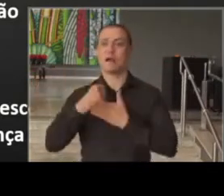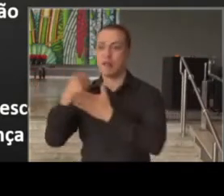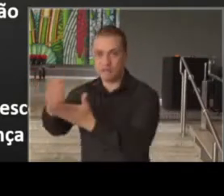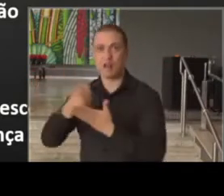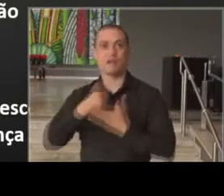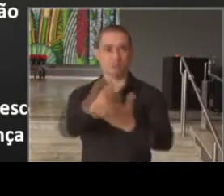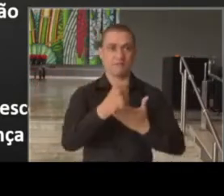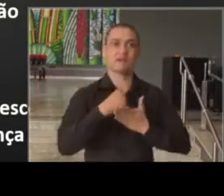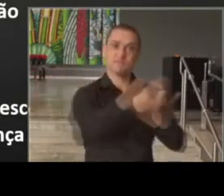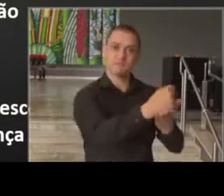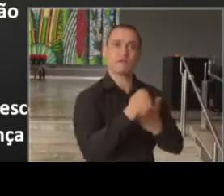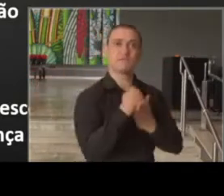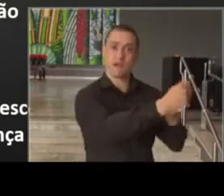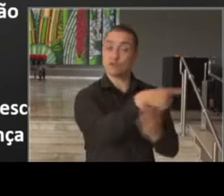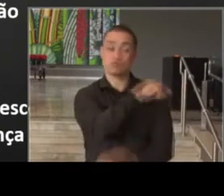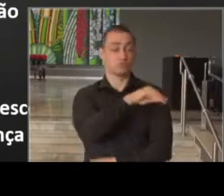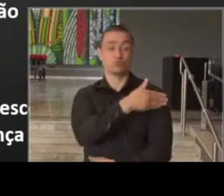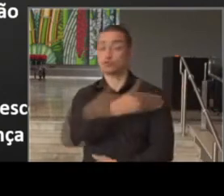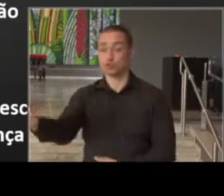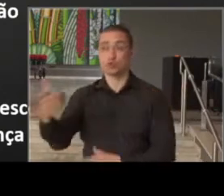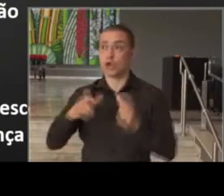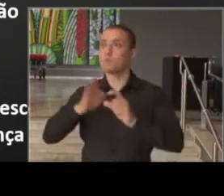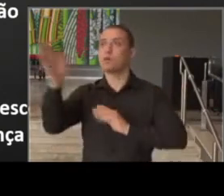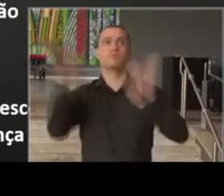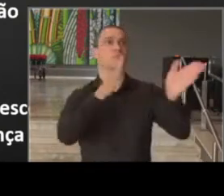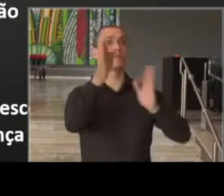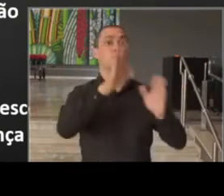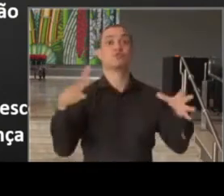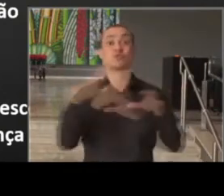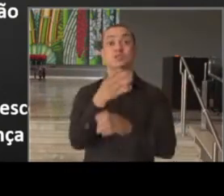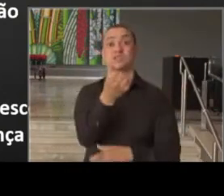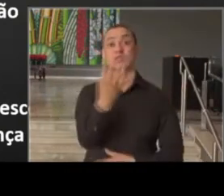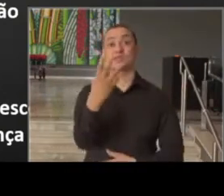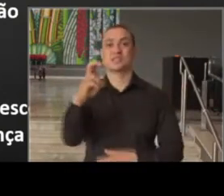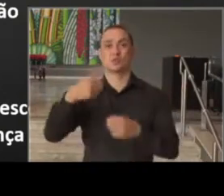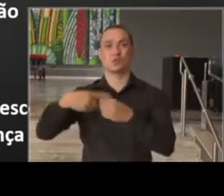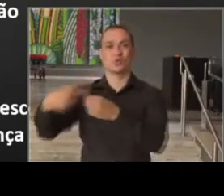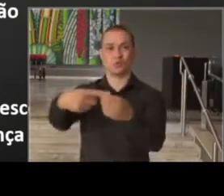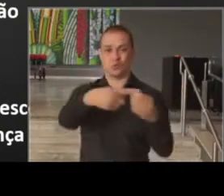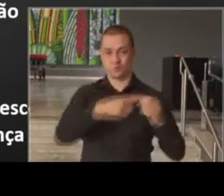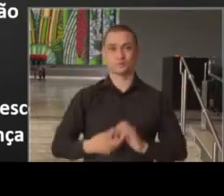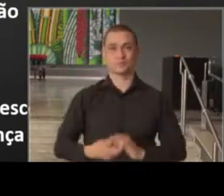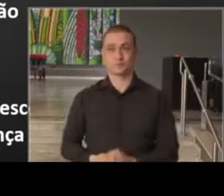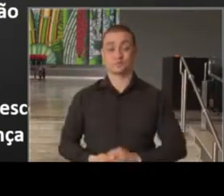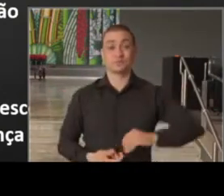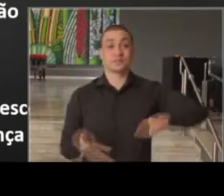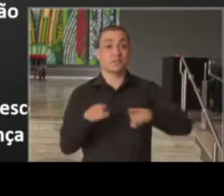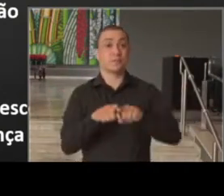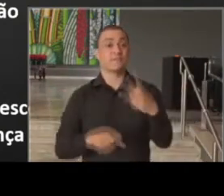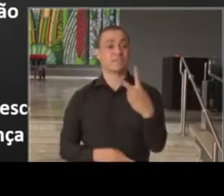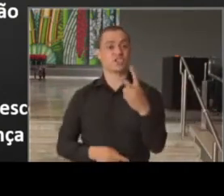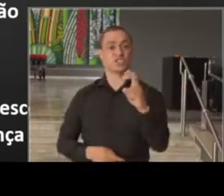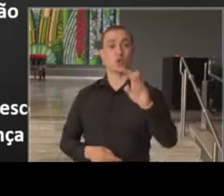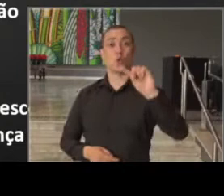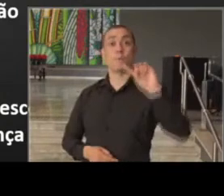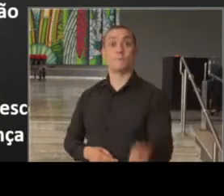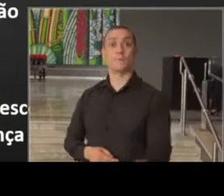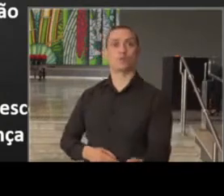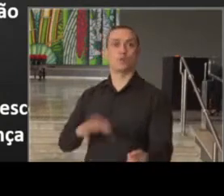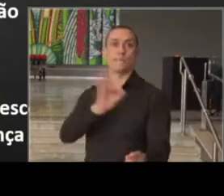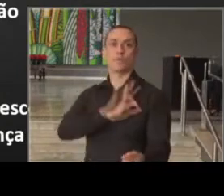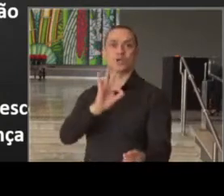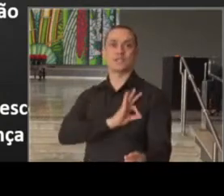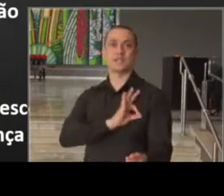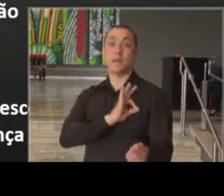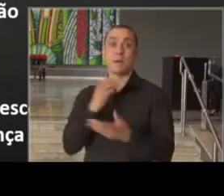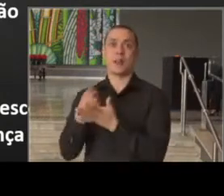período de vacinação, por todas as rotas, para os 645 municípios, e 25 mil policiais para